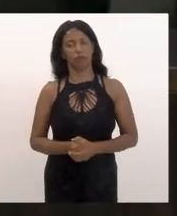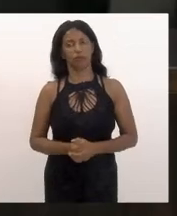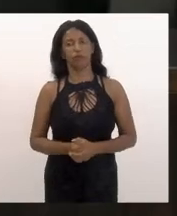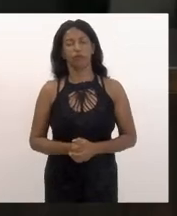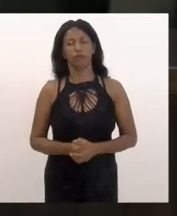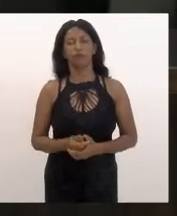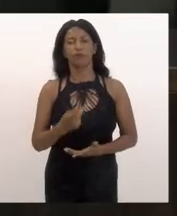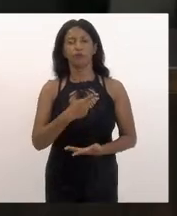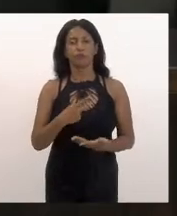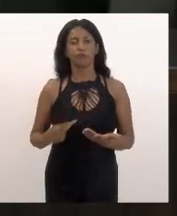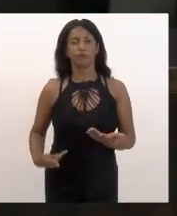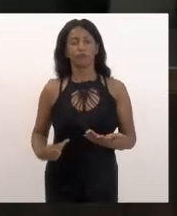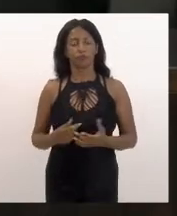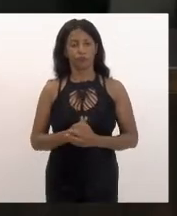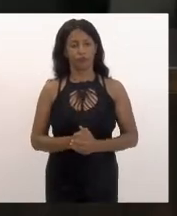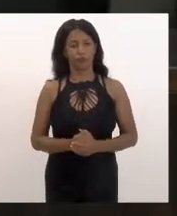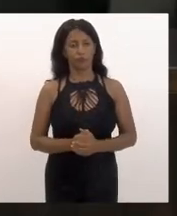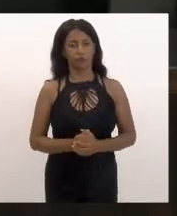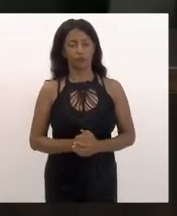Presidente,